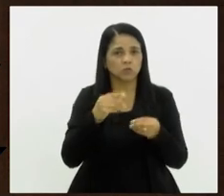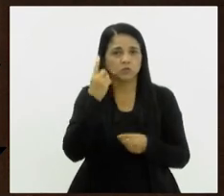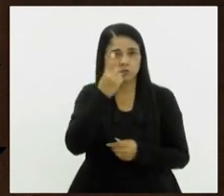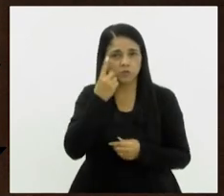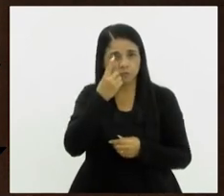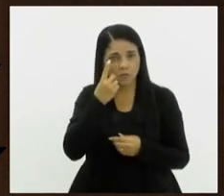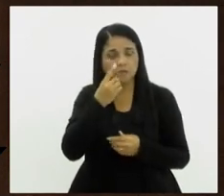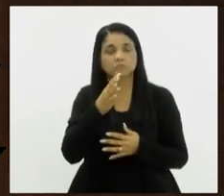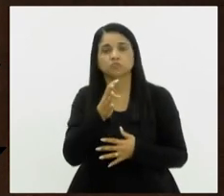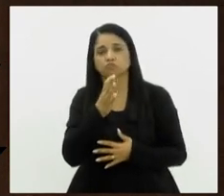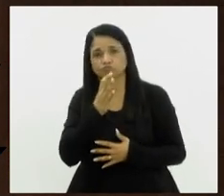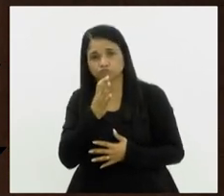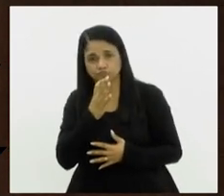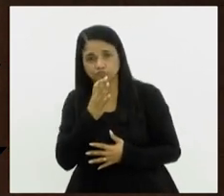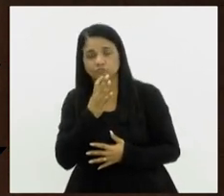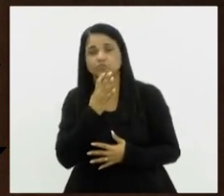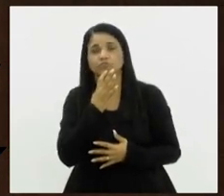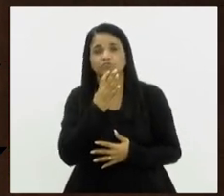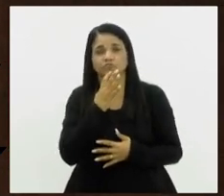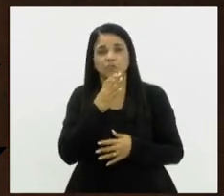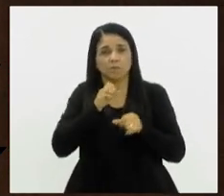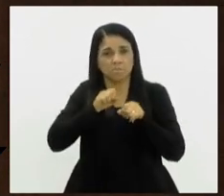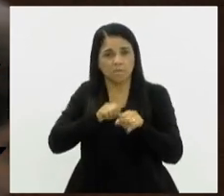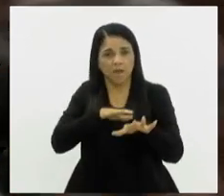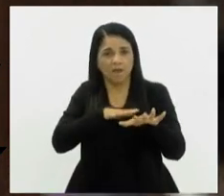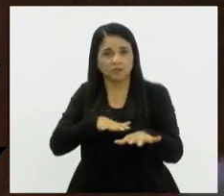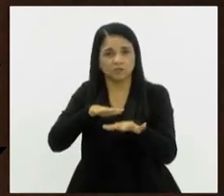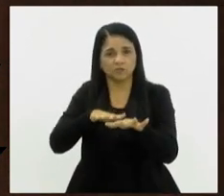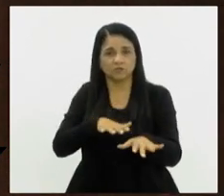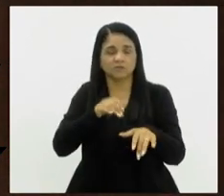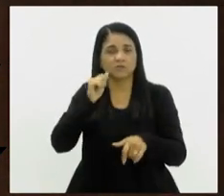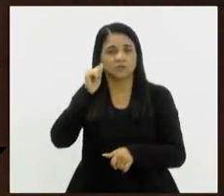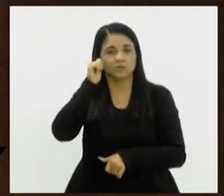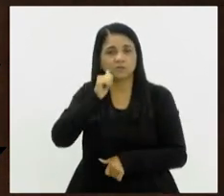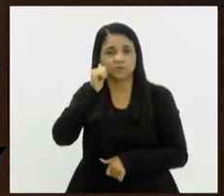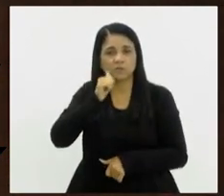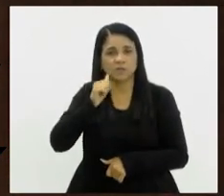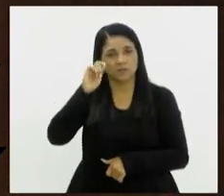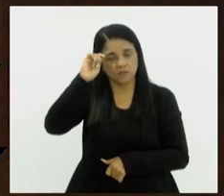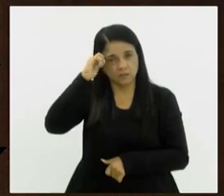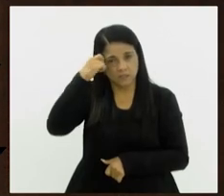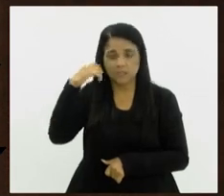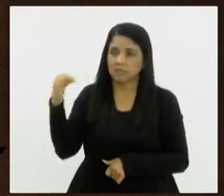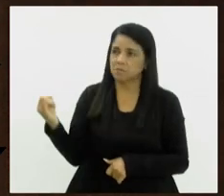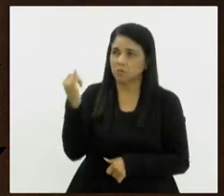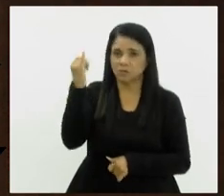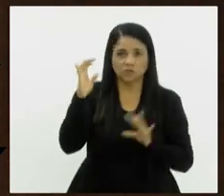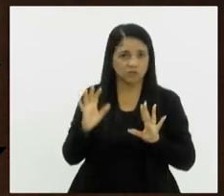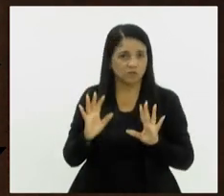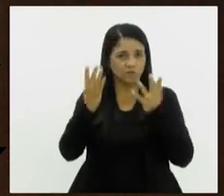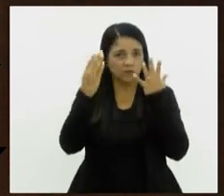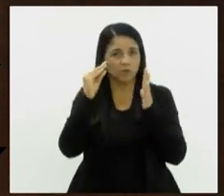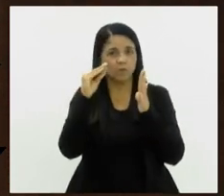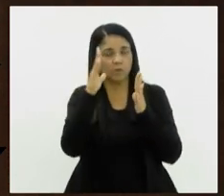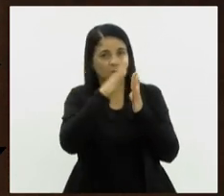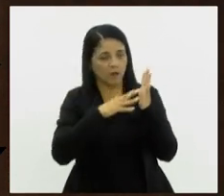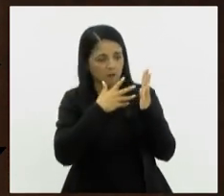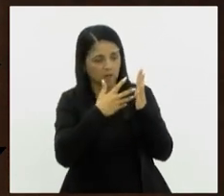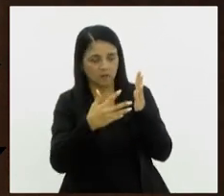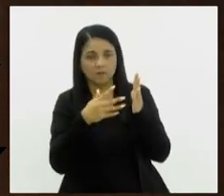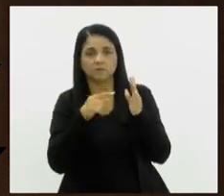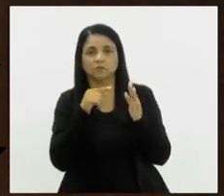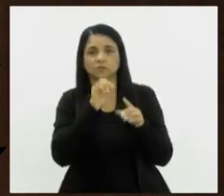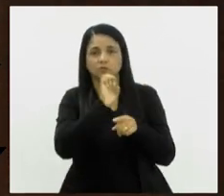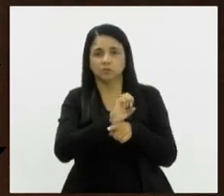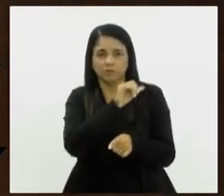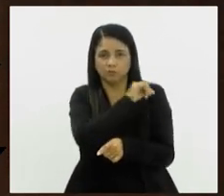casa que reconhecem a Marcha das Mulheres Negras, não só como um evento importantíssimo para o calendário do Estado do Rio